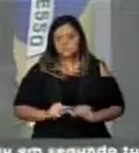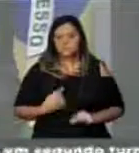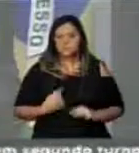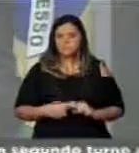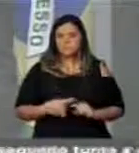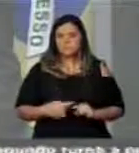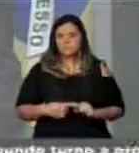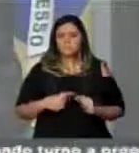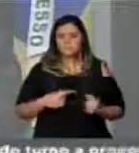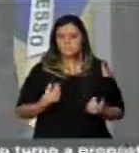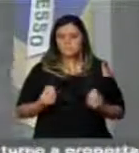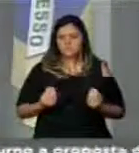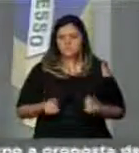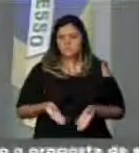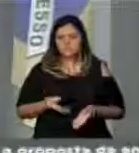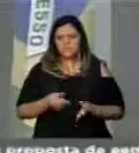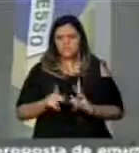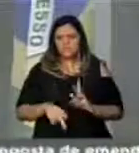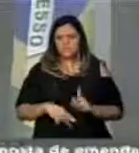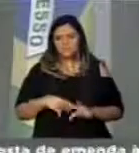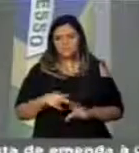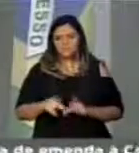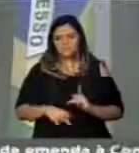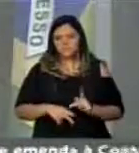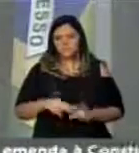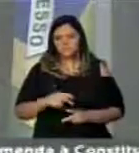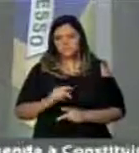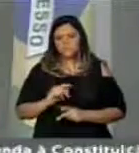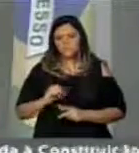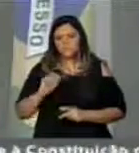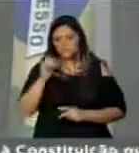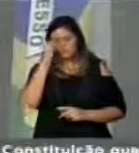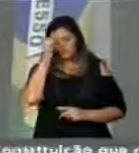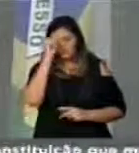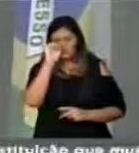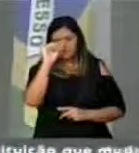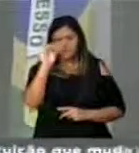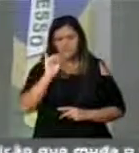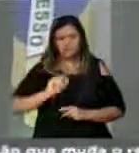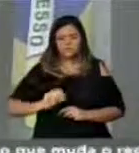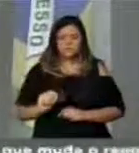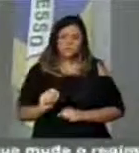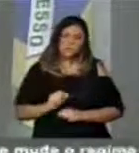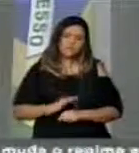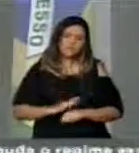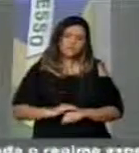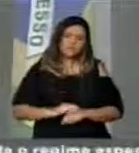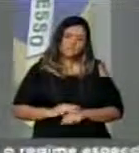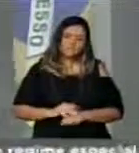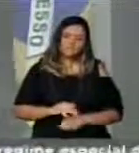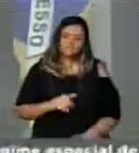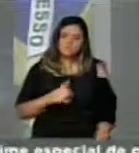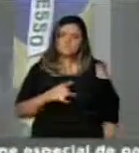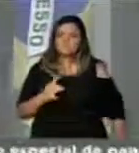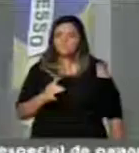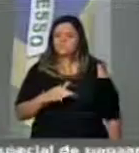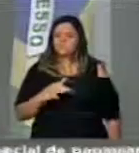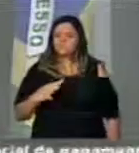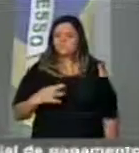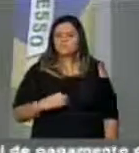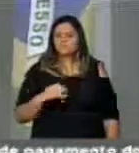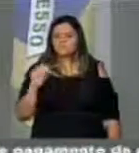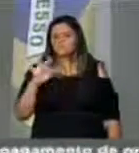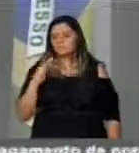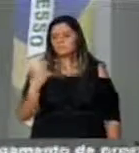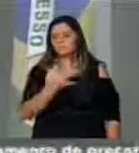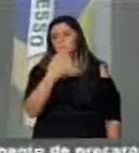para a população seja no combate à epidemia que a minha bronca todas as famílias brasileiras dos rica vírus